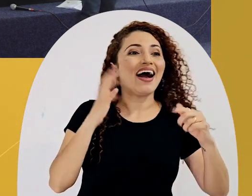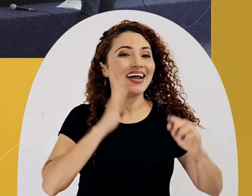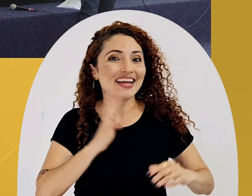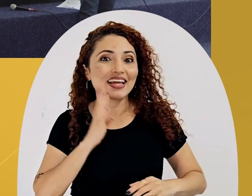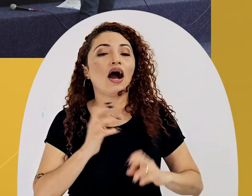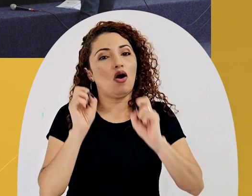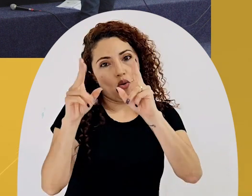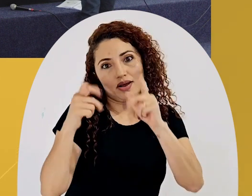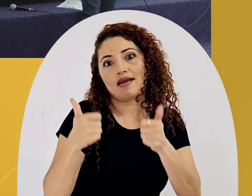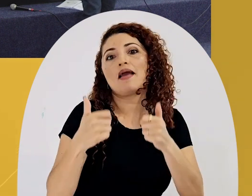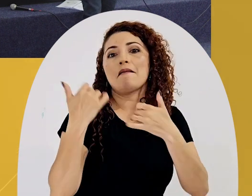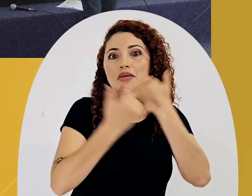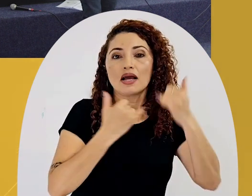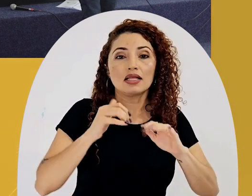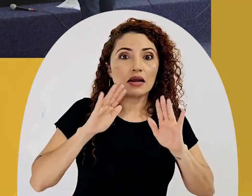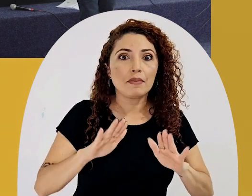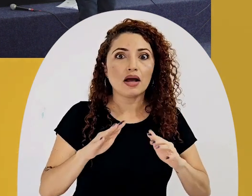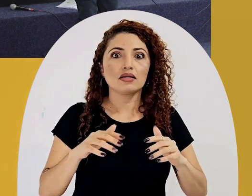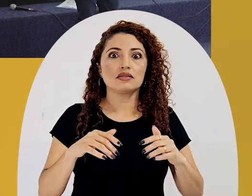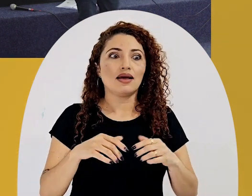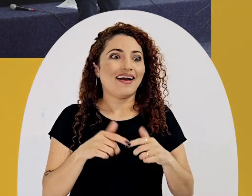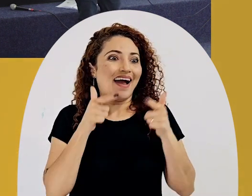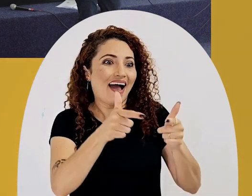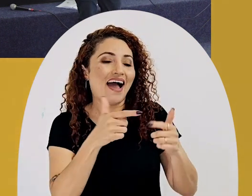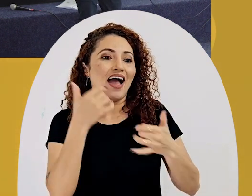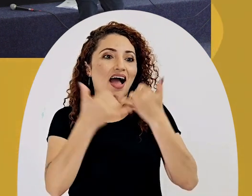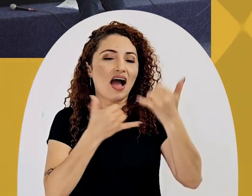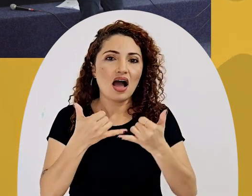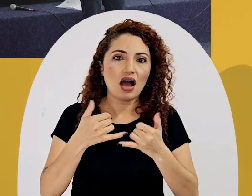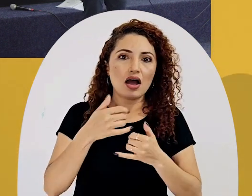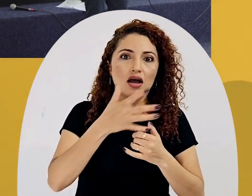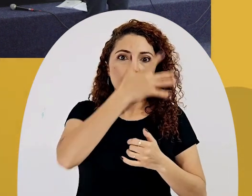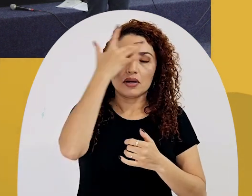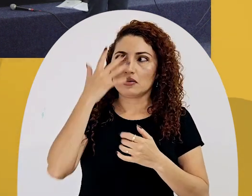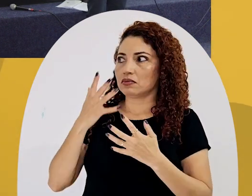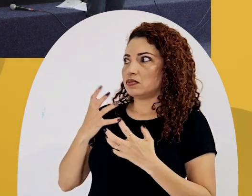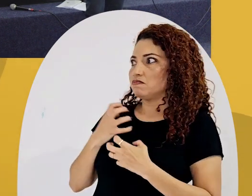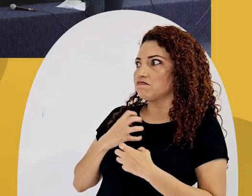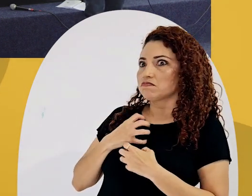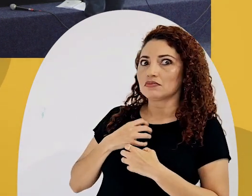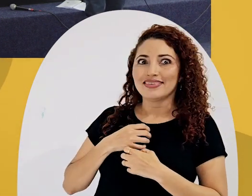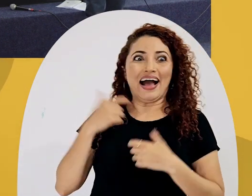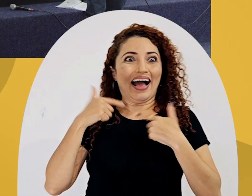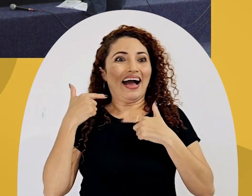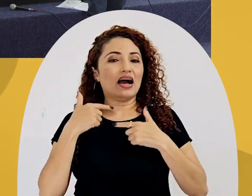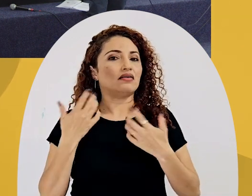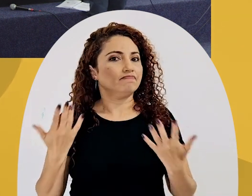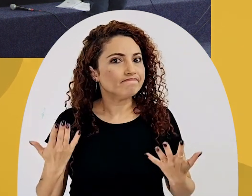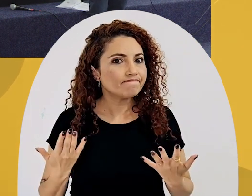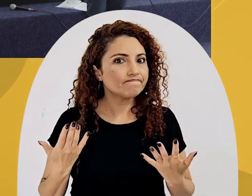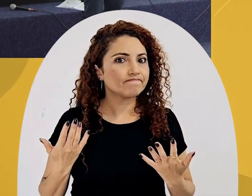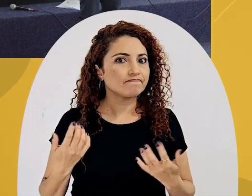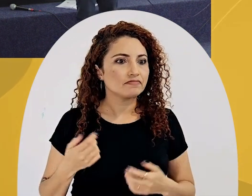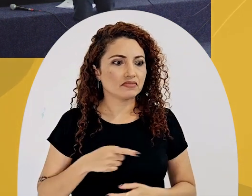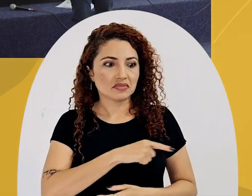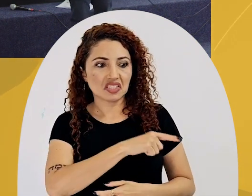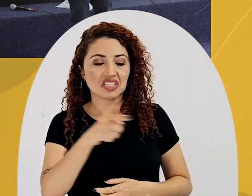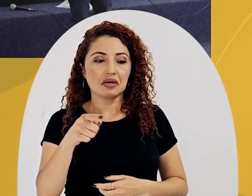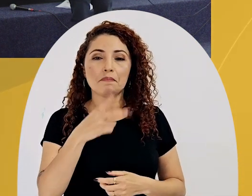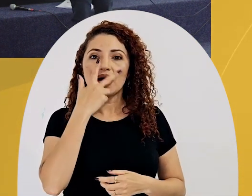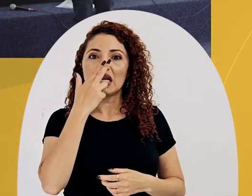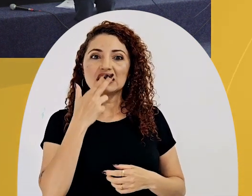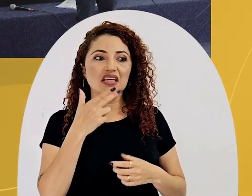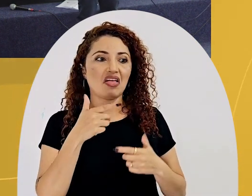é dali que nasce as violências, né? Dessa piada que ela reafirma, né, que aquela pessoa diferente não